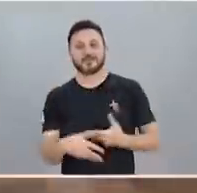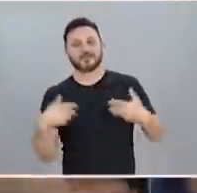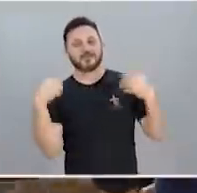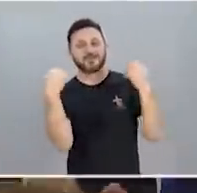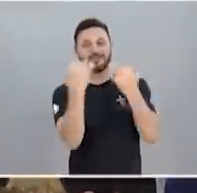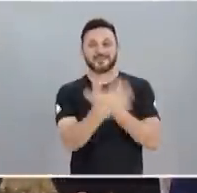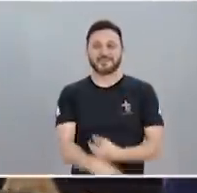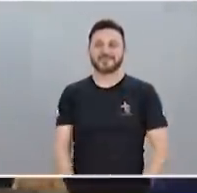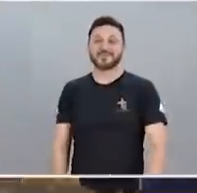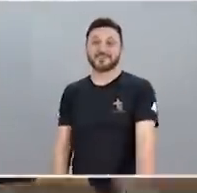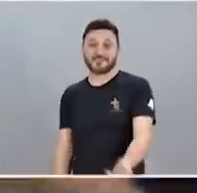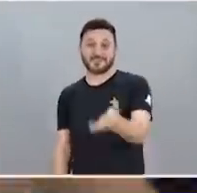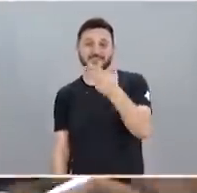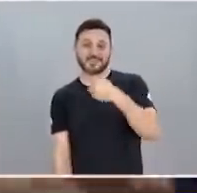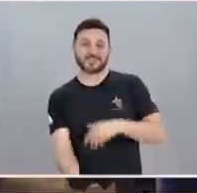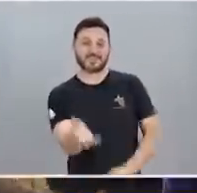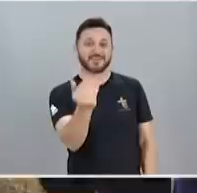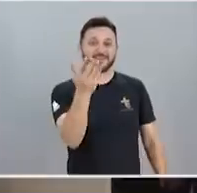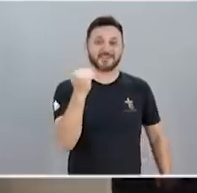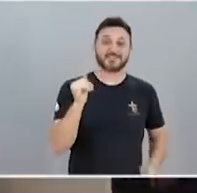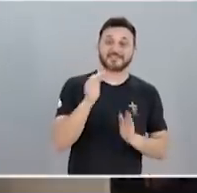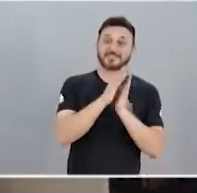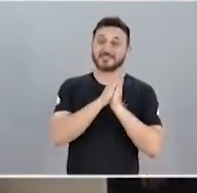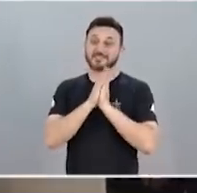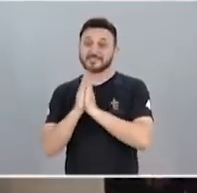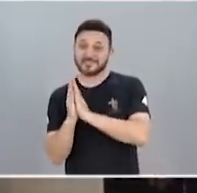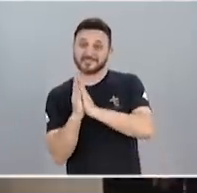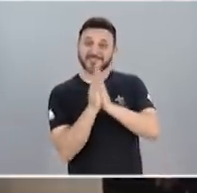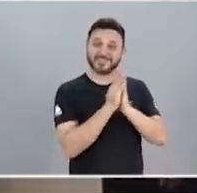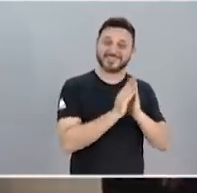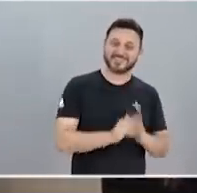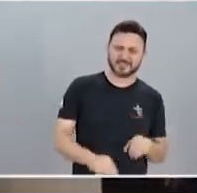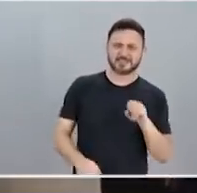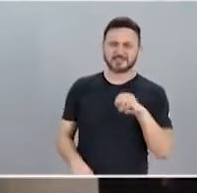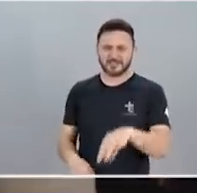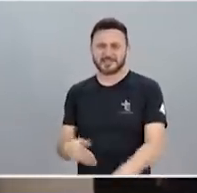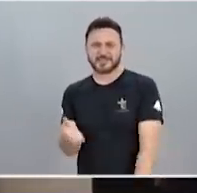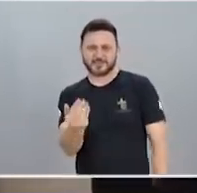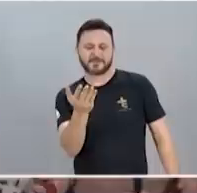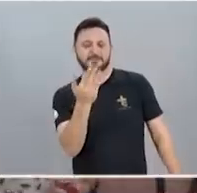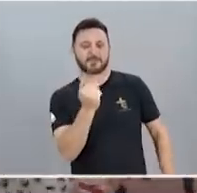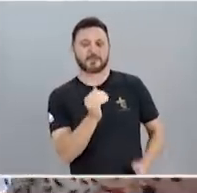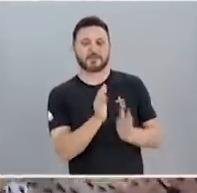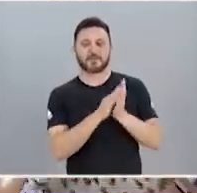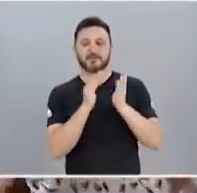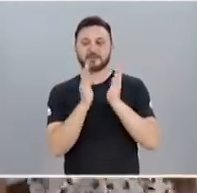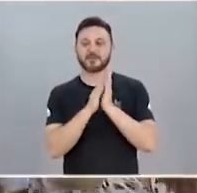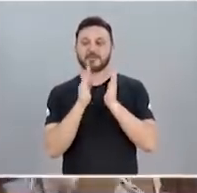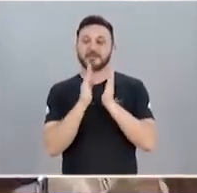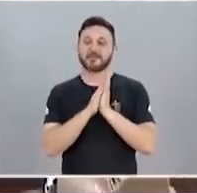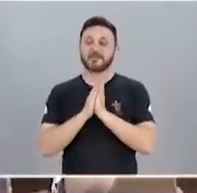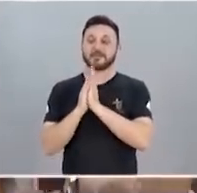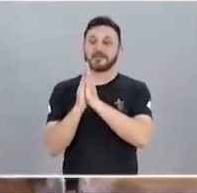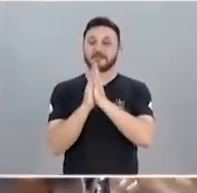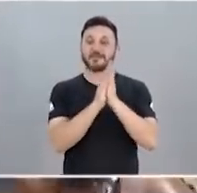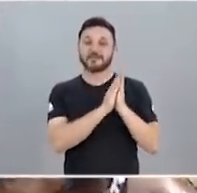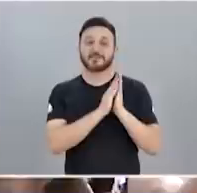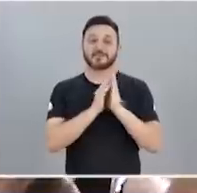cantar, vem rezar. Vem rezar, sim, vem rezar. Celebrar,